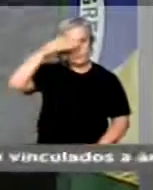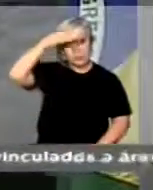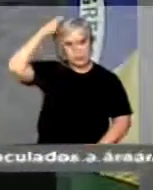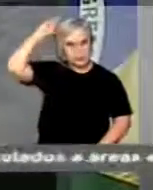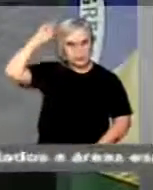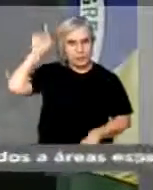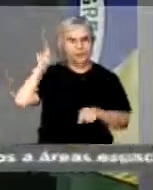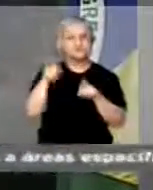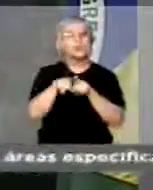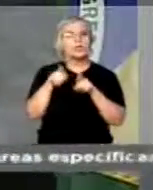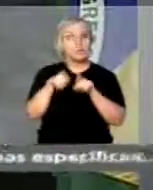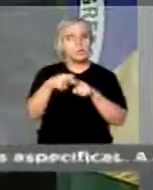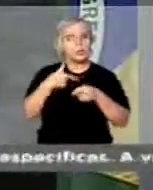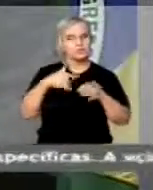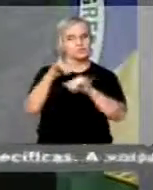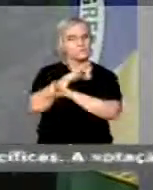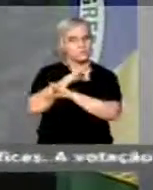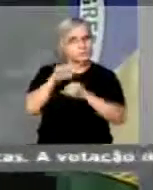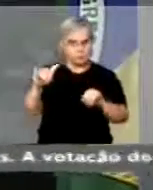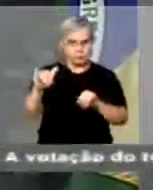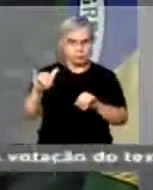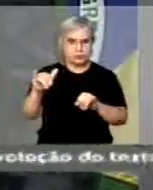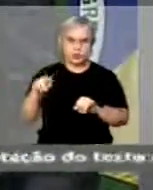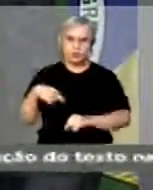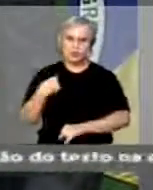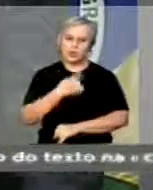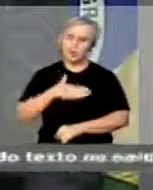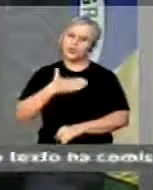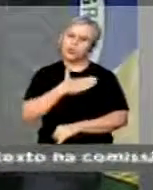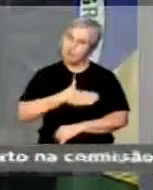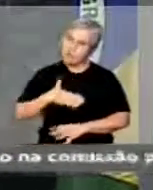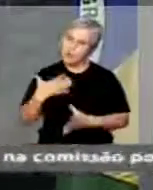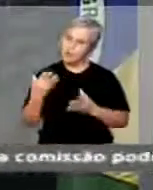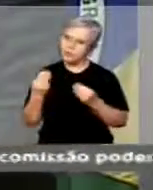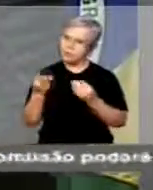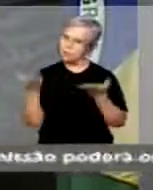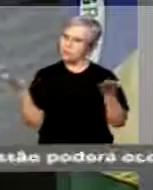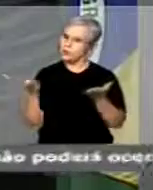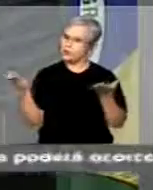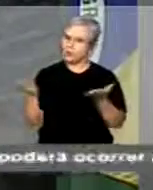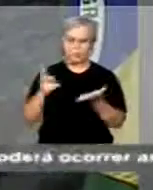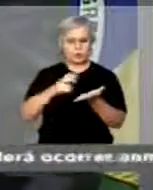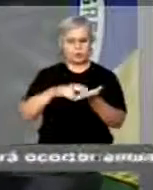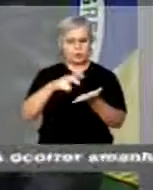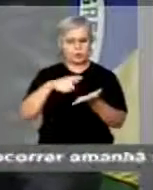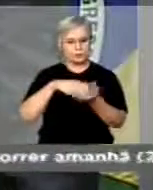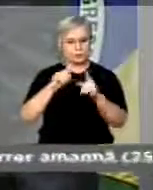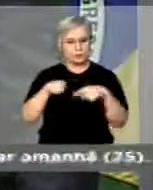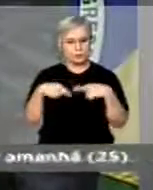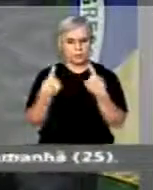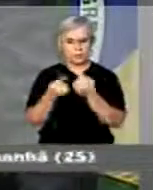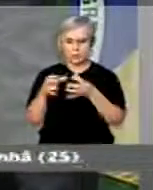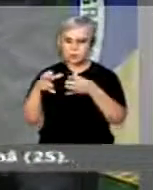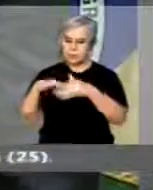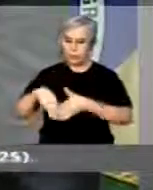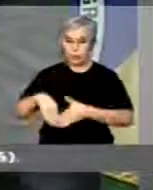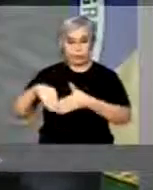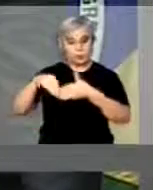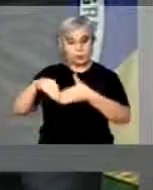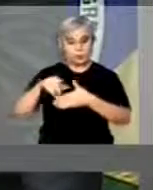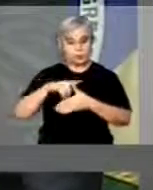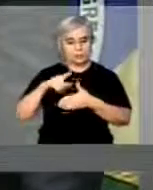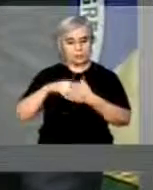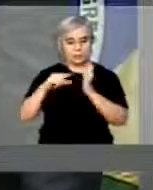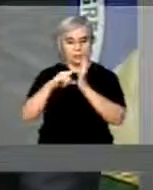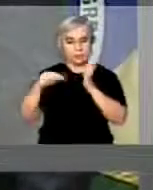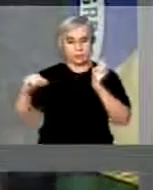Inclusive, registro que saímos extremamente satisfeitos hoje da reunião com os líderes realizada no